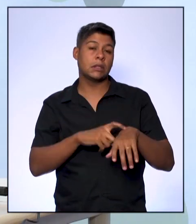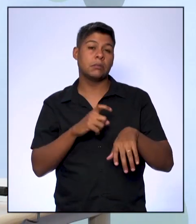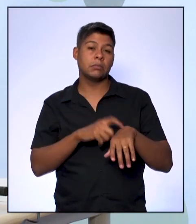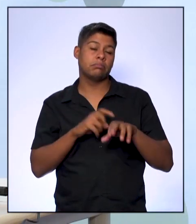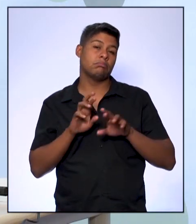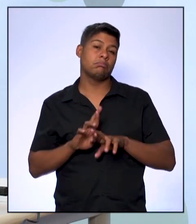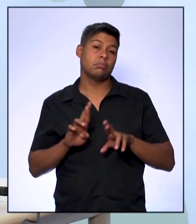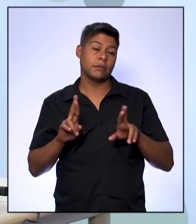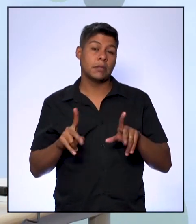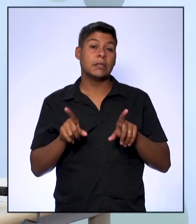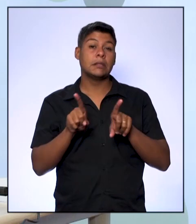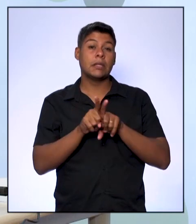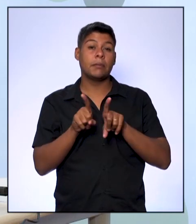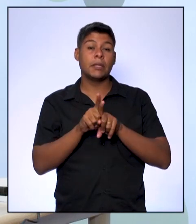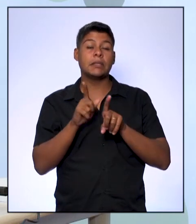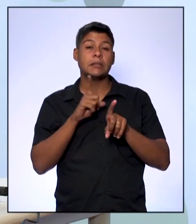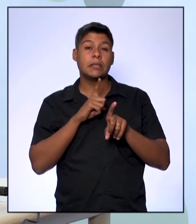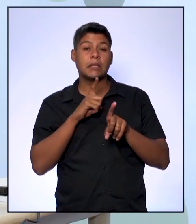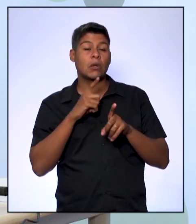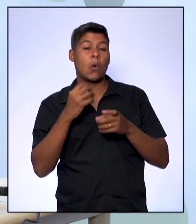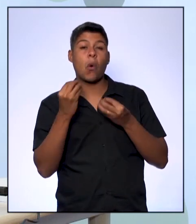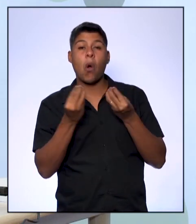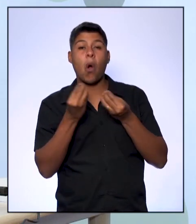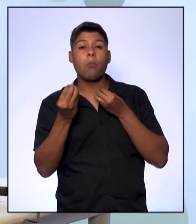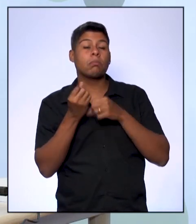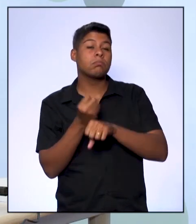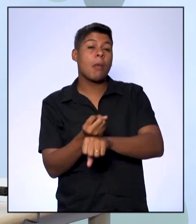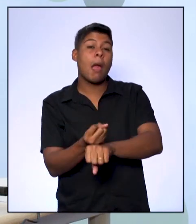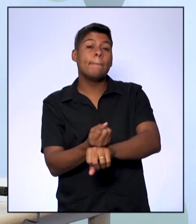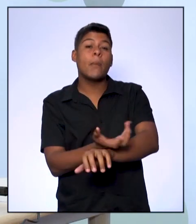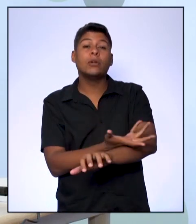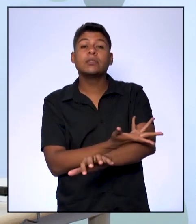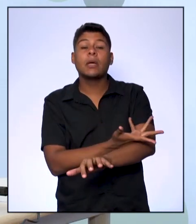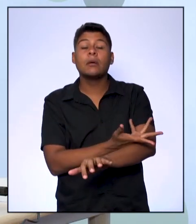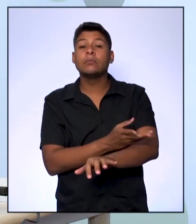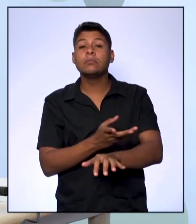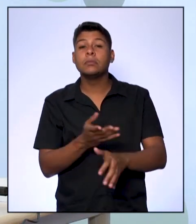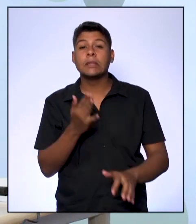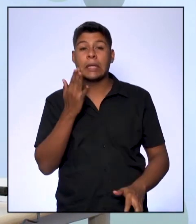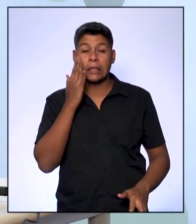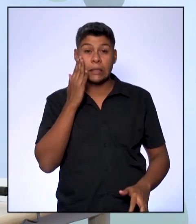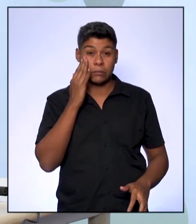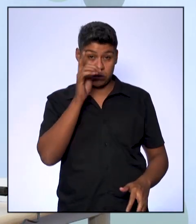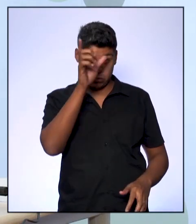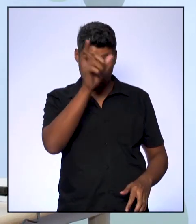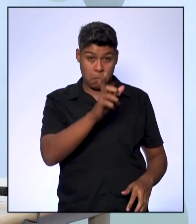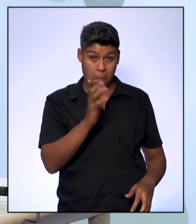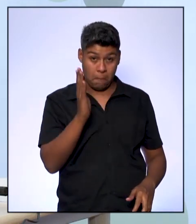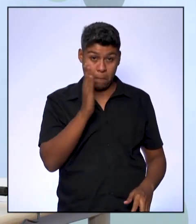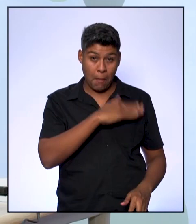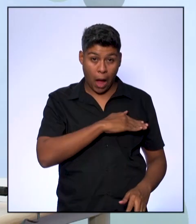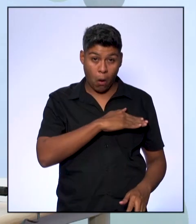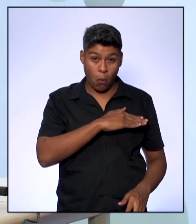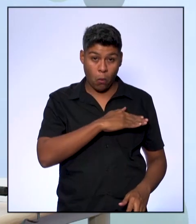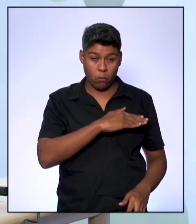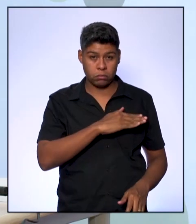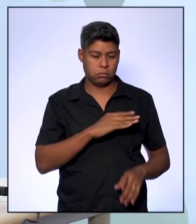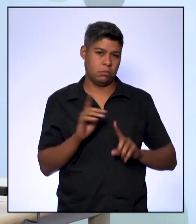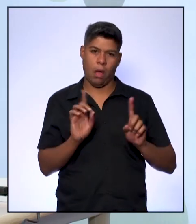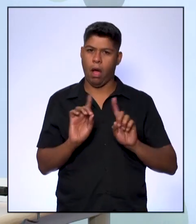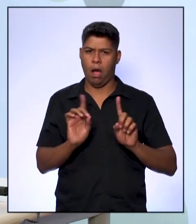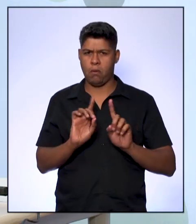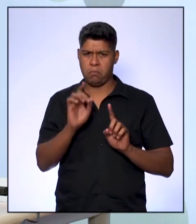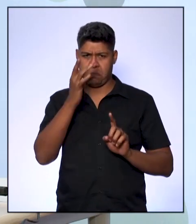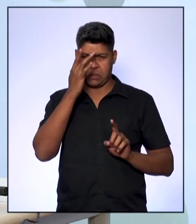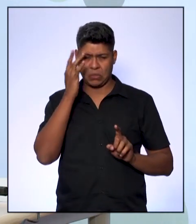parte e nós temos também os estados emocionais que nem todo momento você é mal a sua essência é mar não